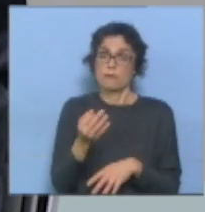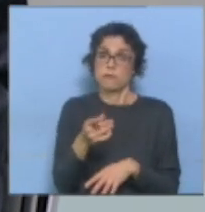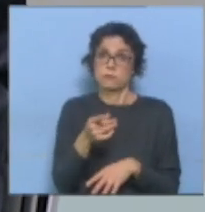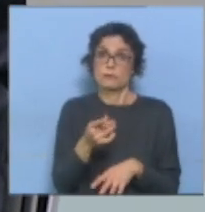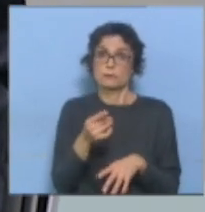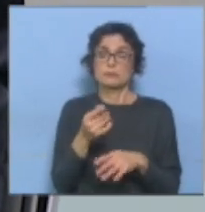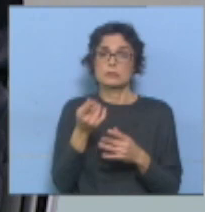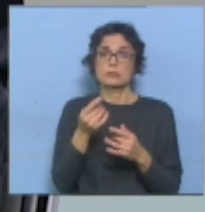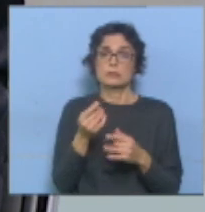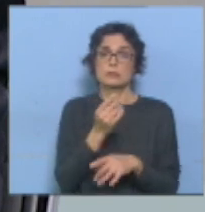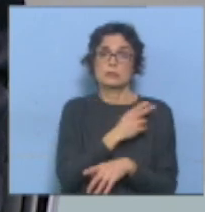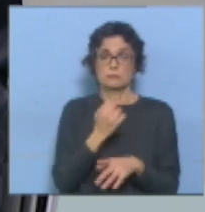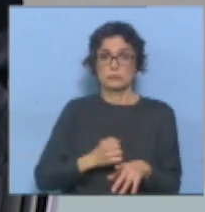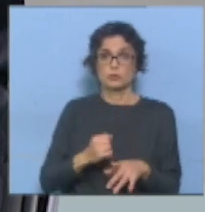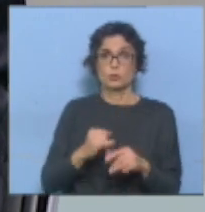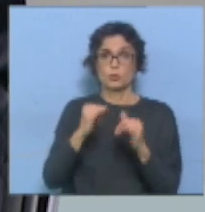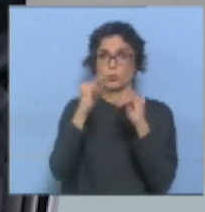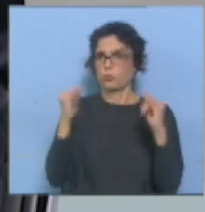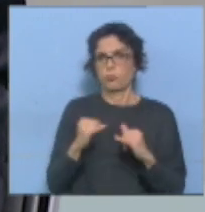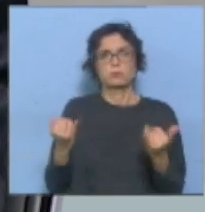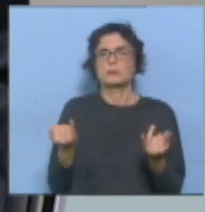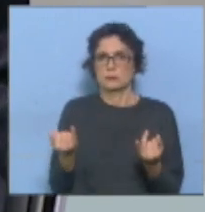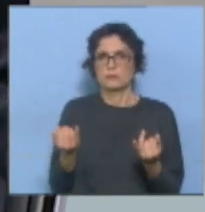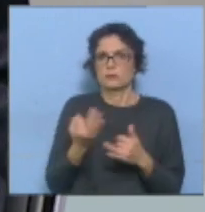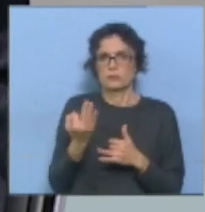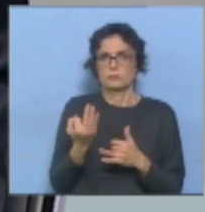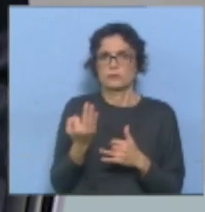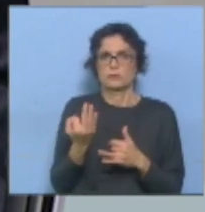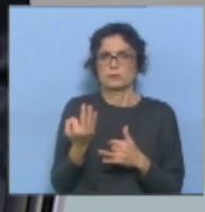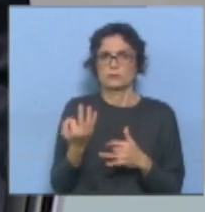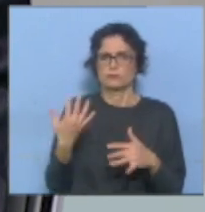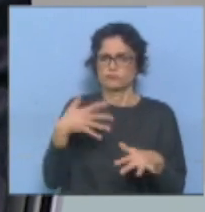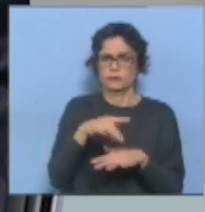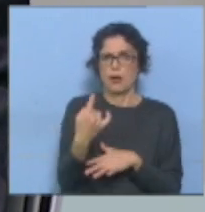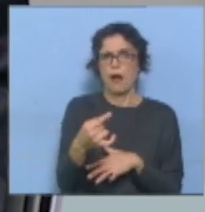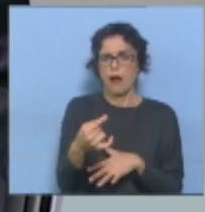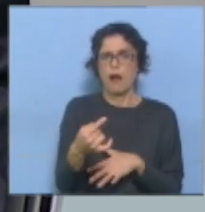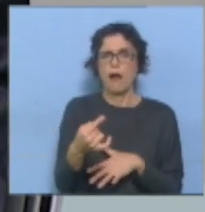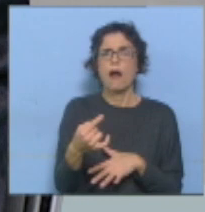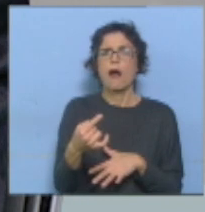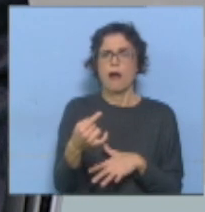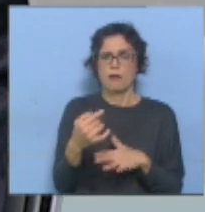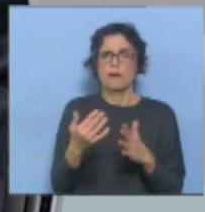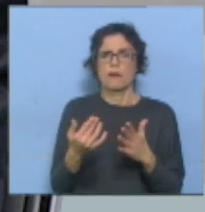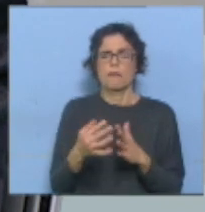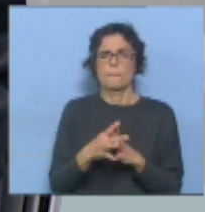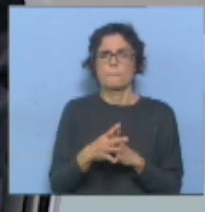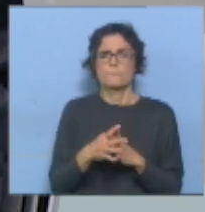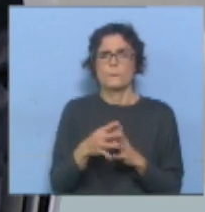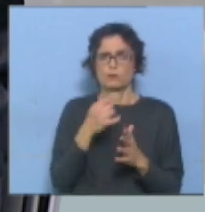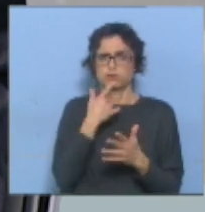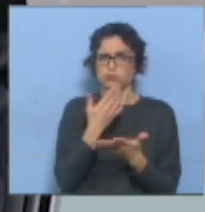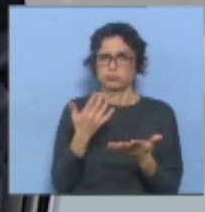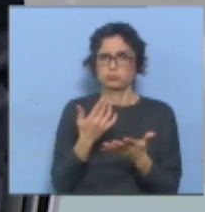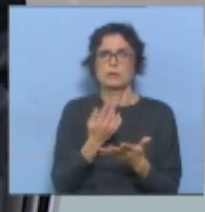Católica. Somos, neste momento, das mais bem situadas ao nível nacional, sob o ponto de vista da internacionalização. E a